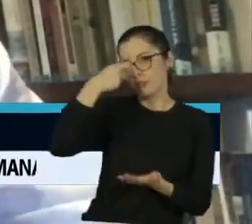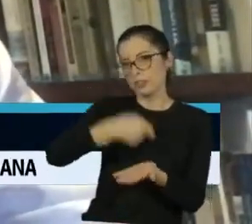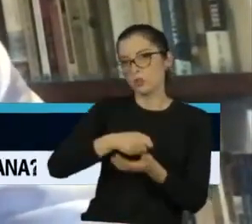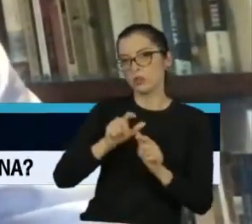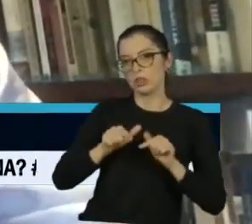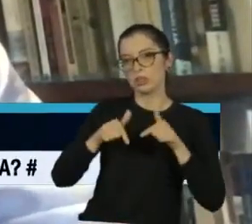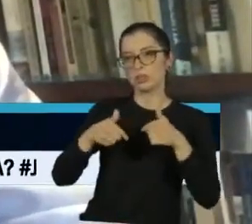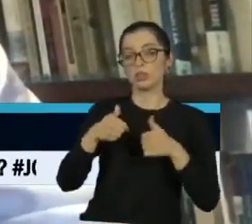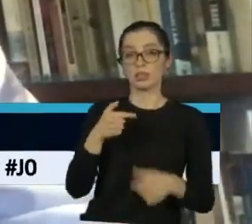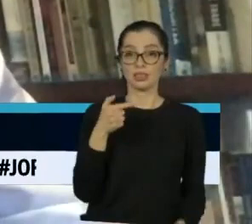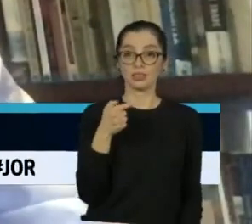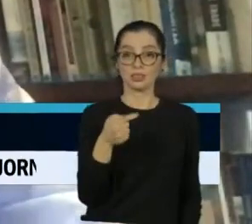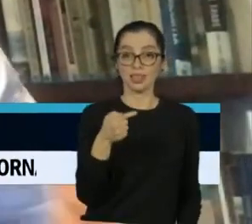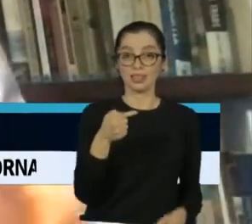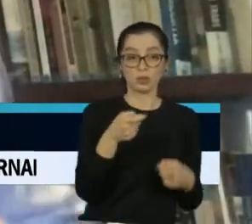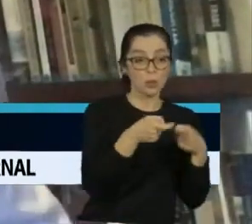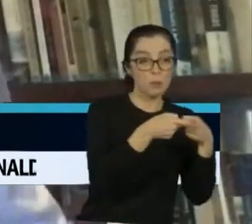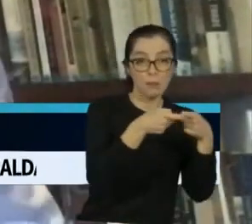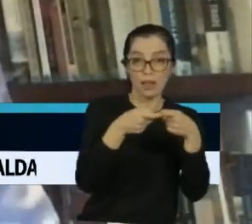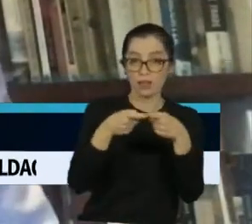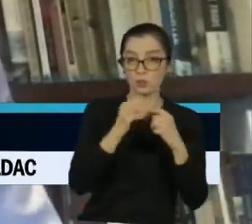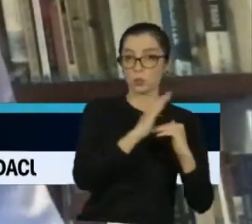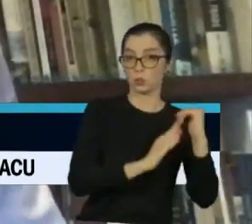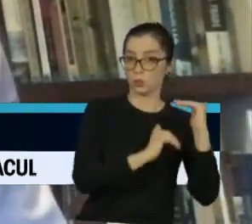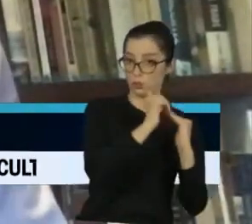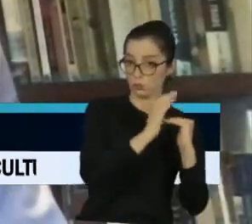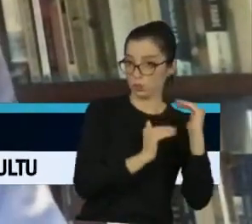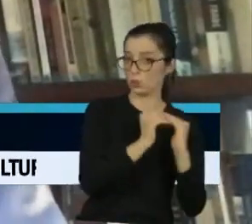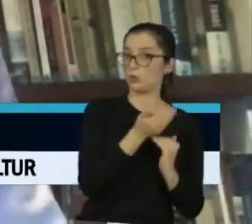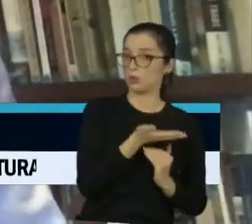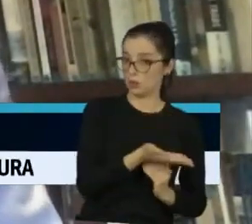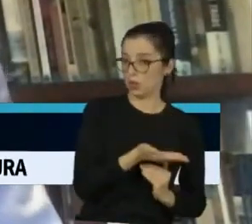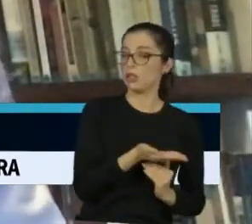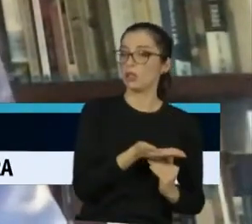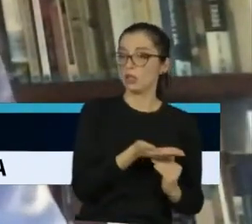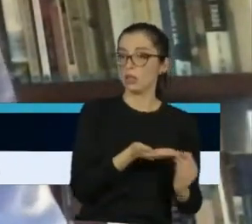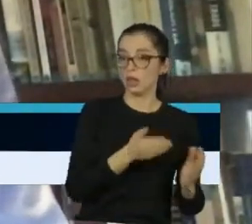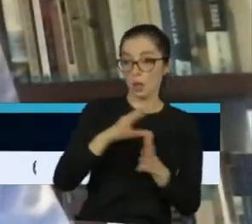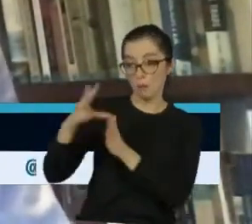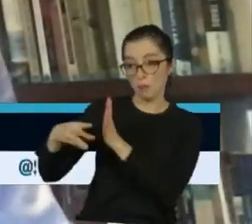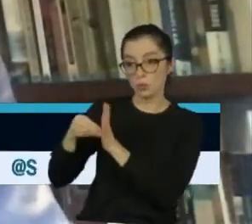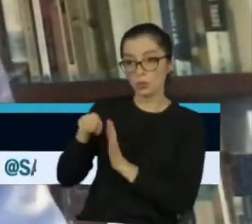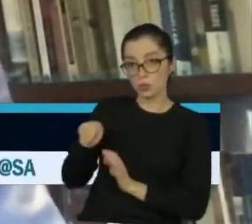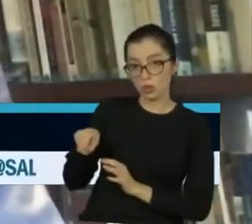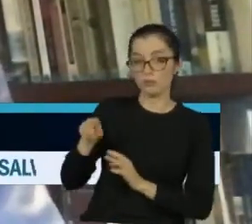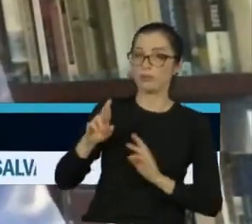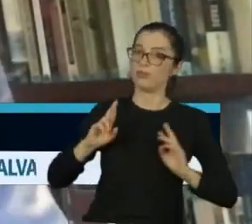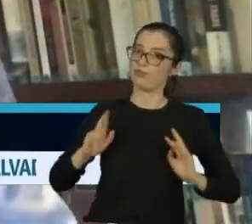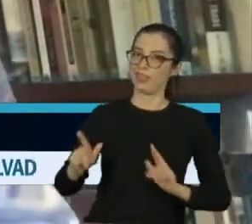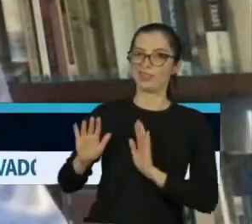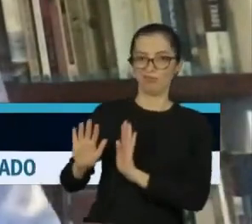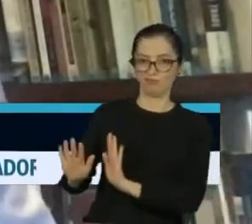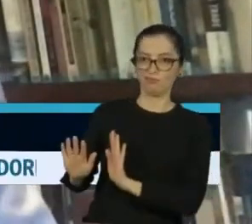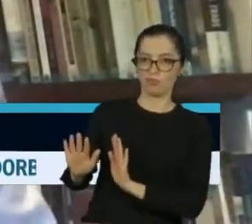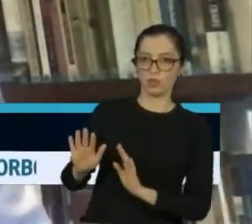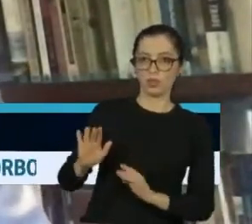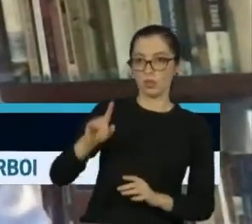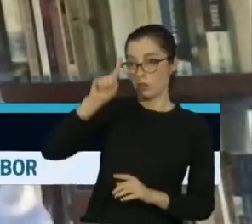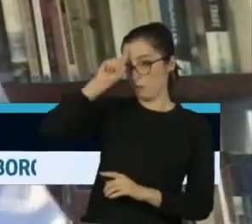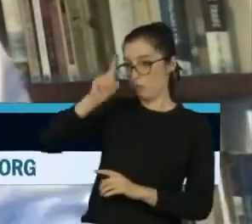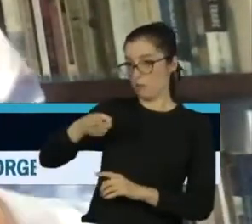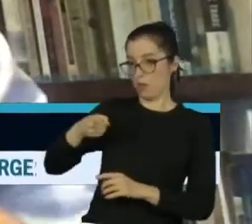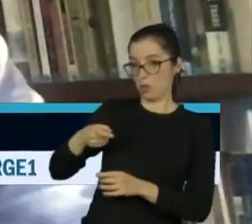7 médicos especialistas. No caso da Amazônia, nós não delegaremos as decisões, porque esse conselho